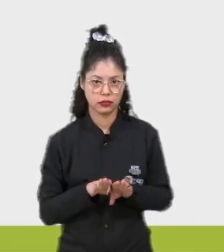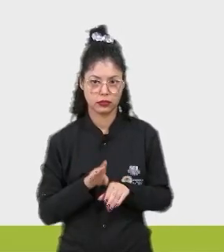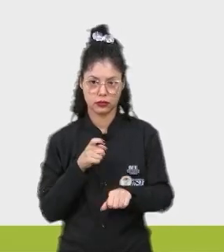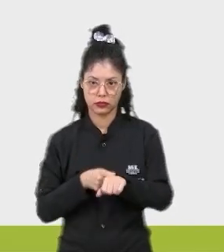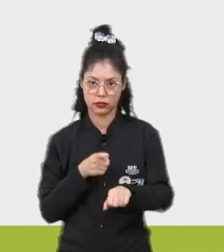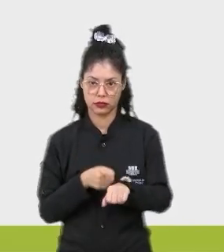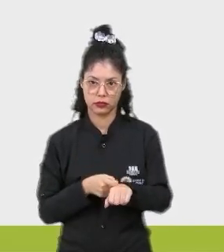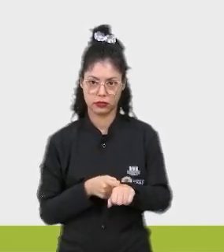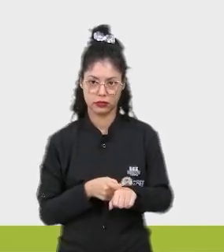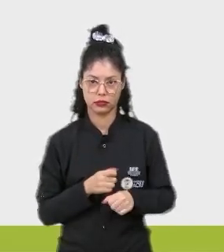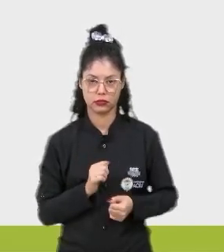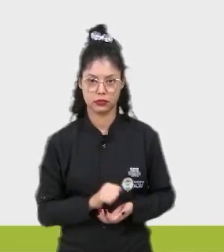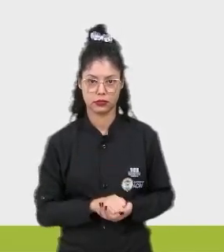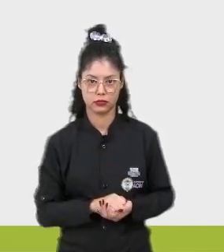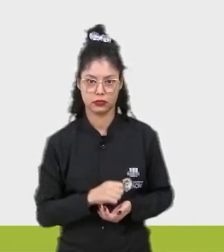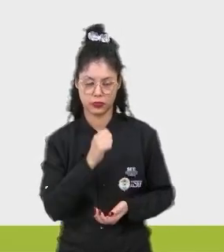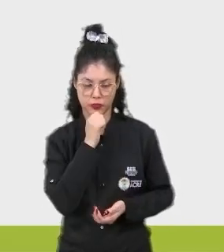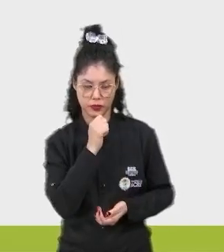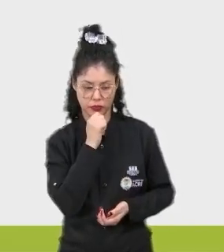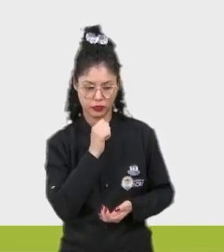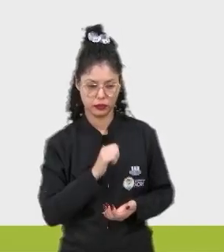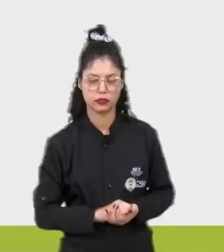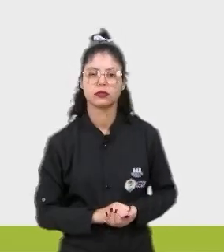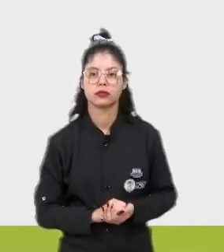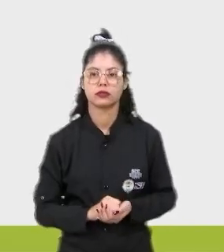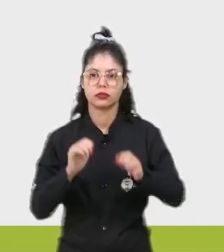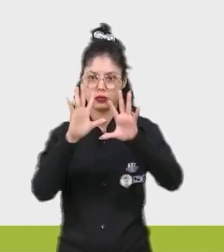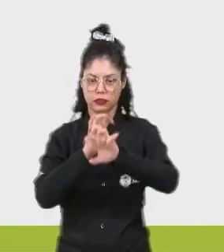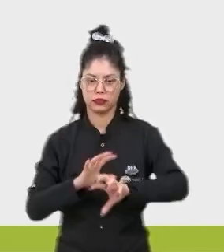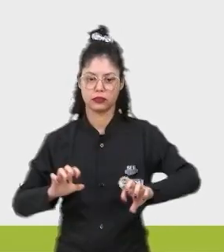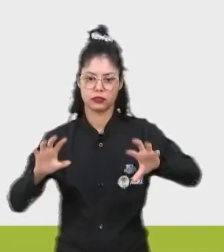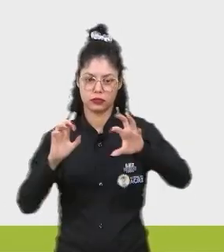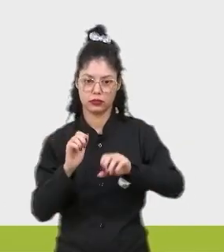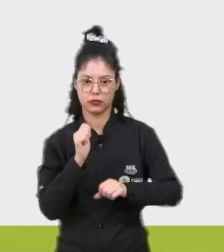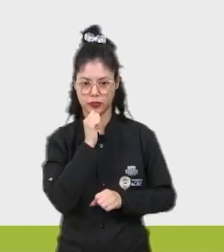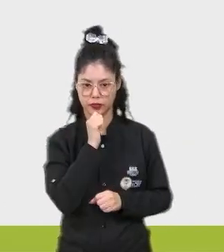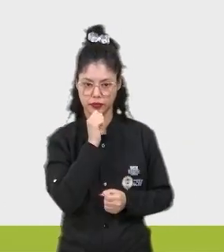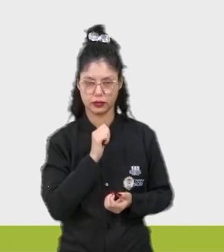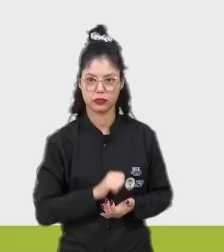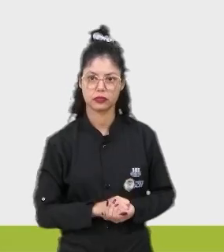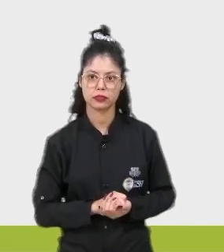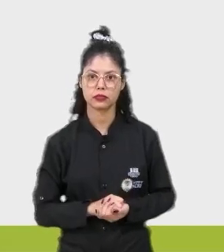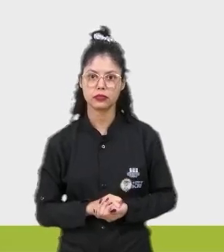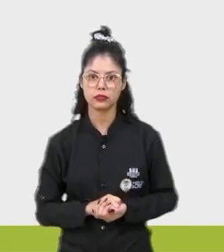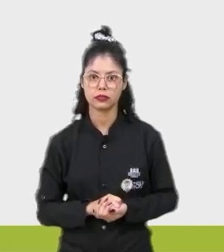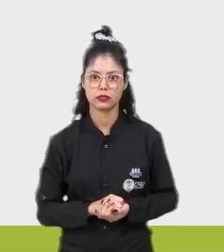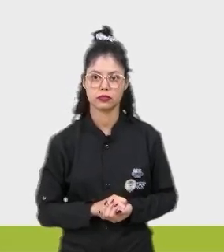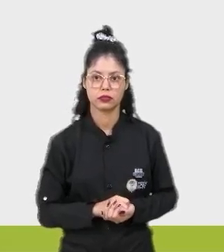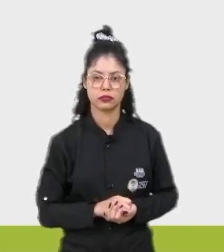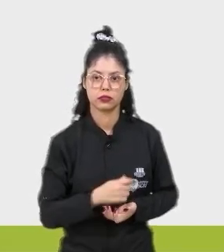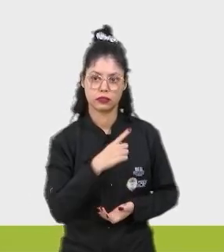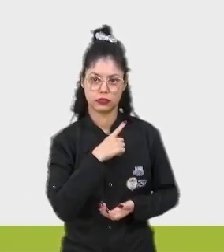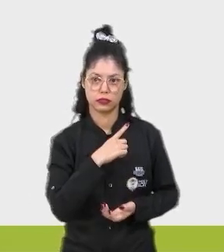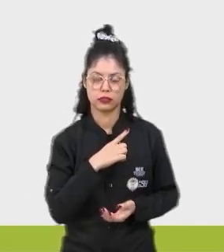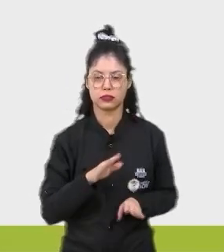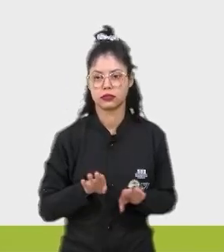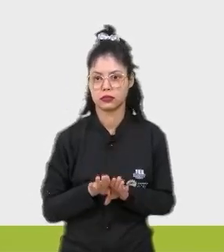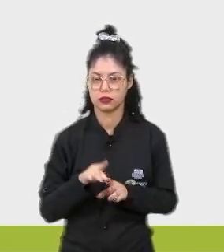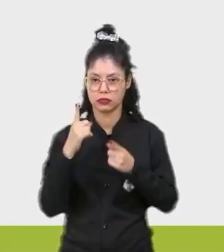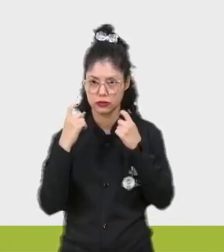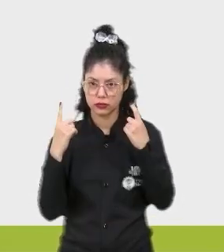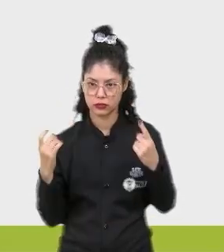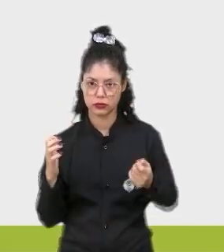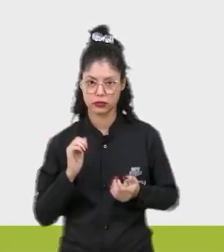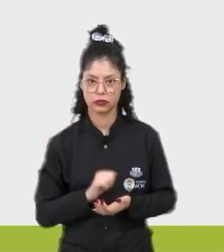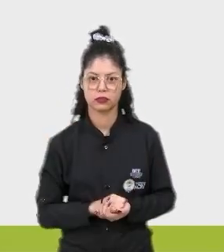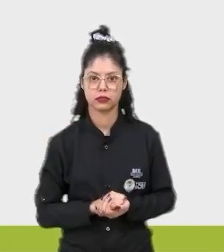sólidos, que depois é maior nos líquidos, que depois é maior nos gasosos. Por quê? Porque o som ele vai se propagar